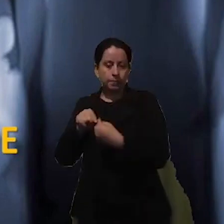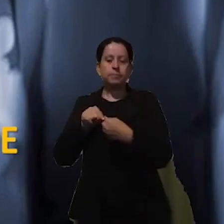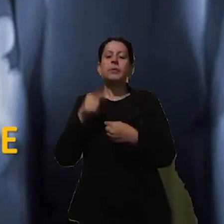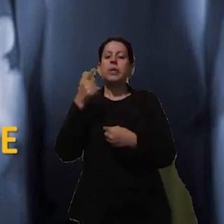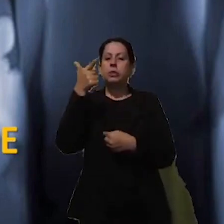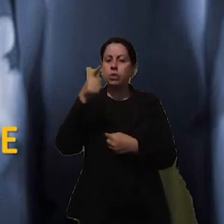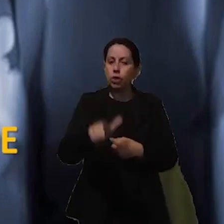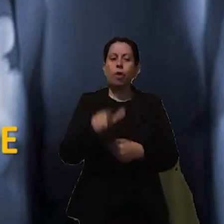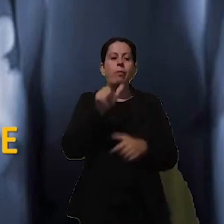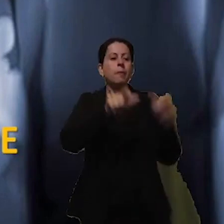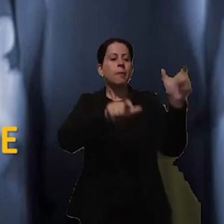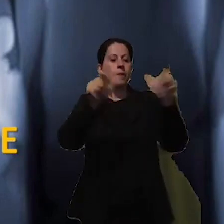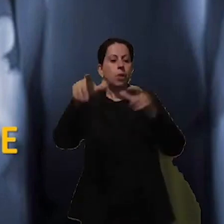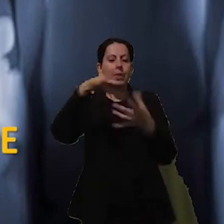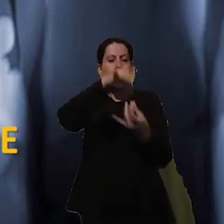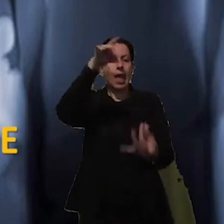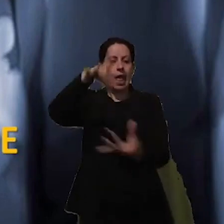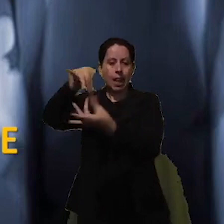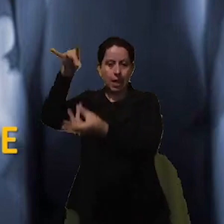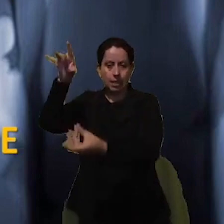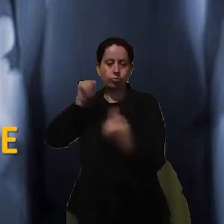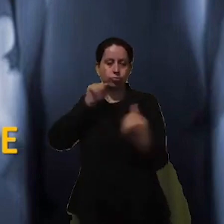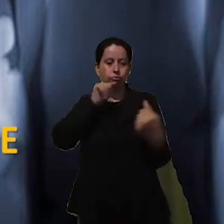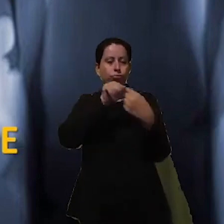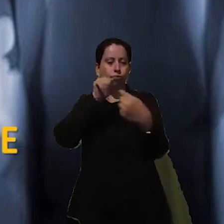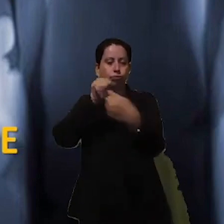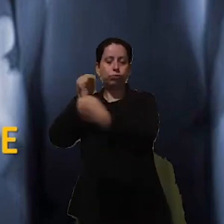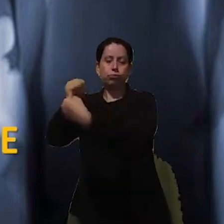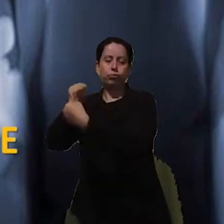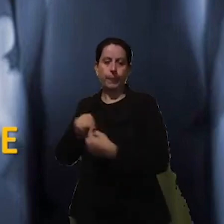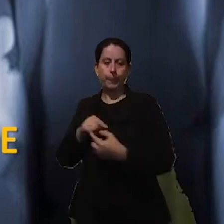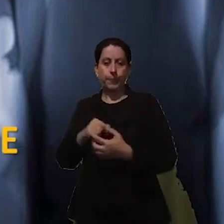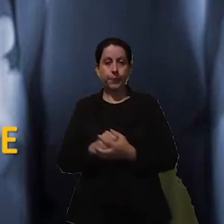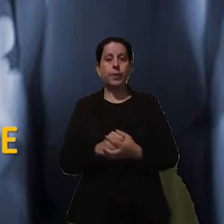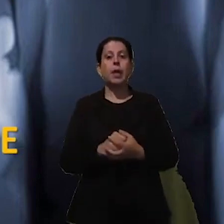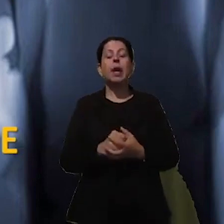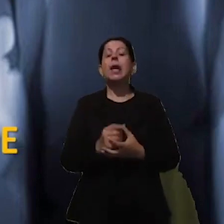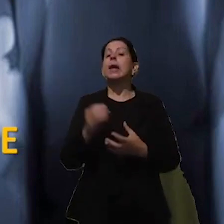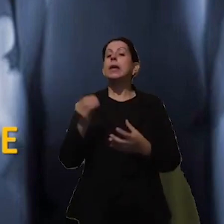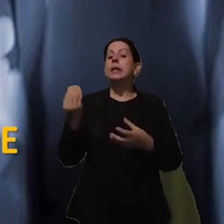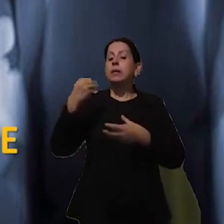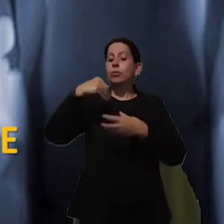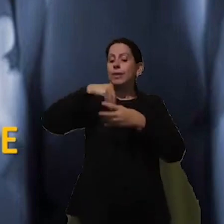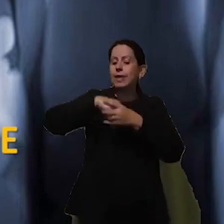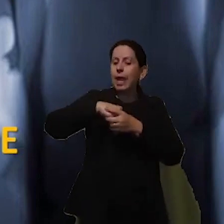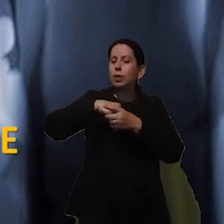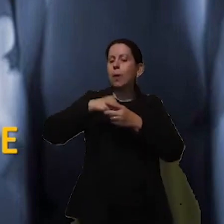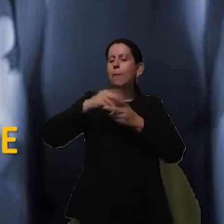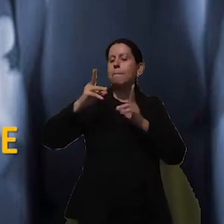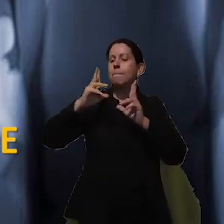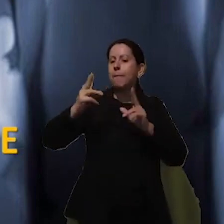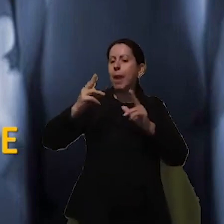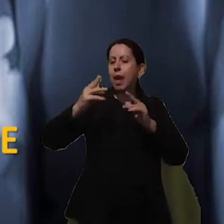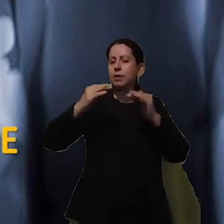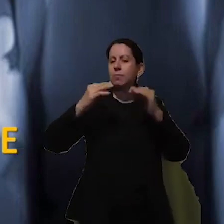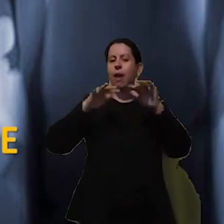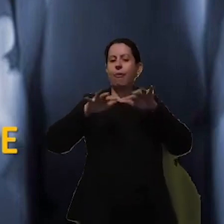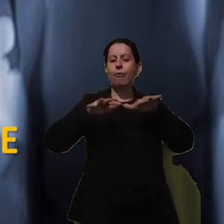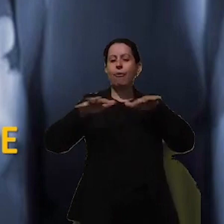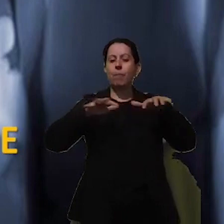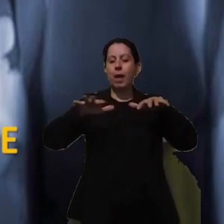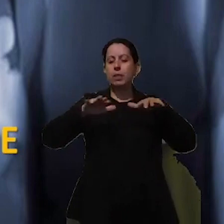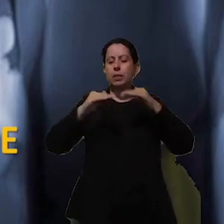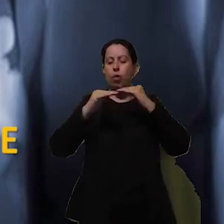afinidade. Aqueles que são afins, estão dentro da mesma faixa vibratória que nós.